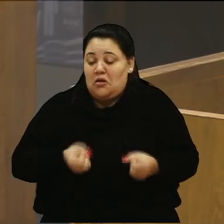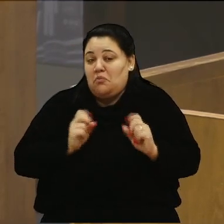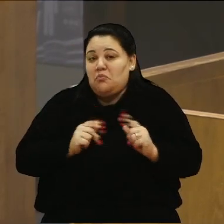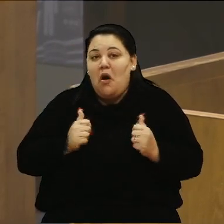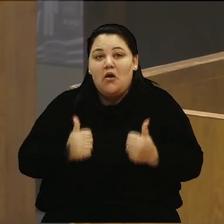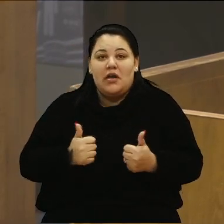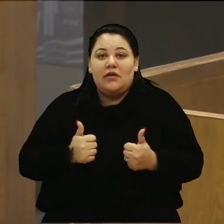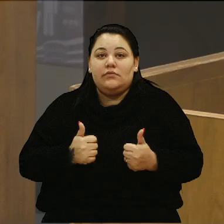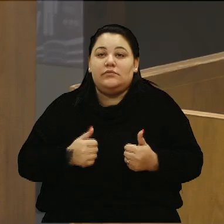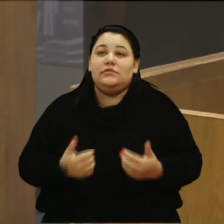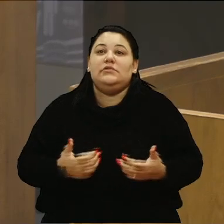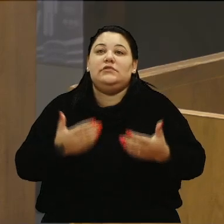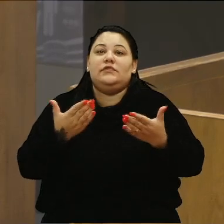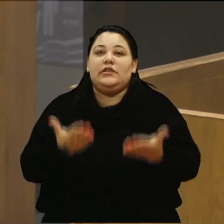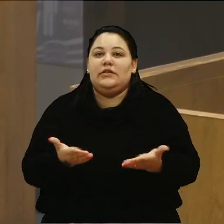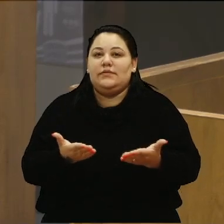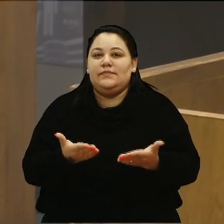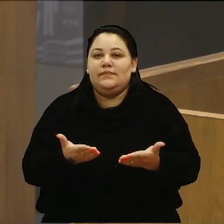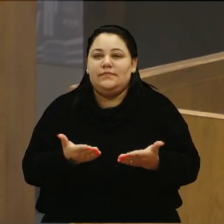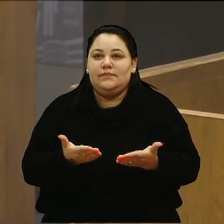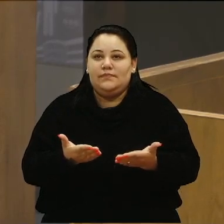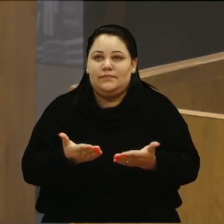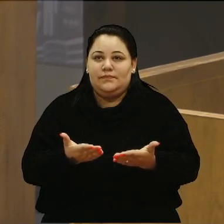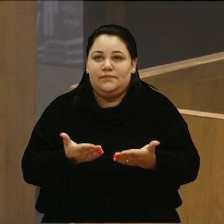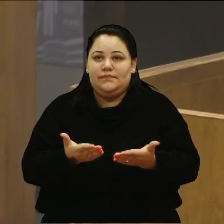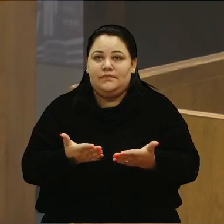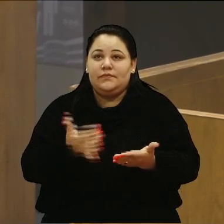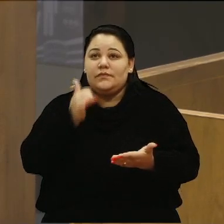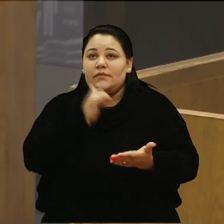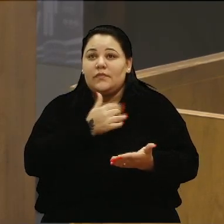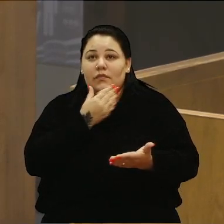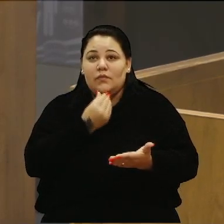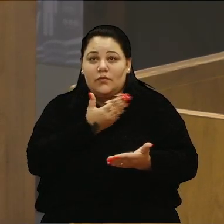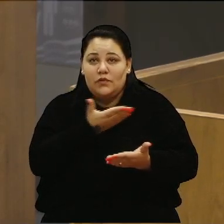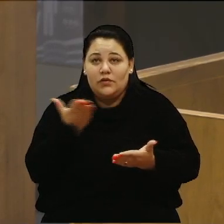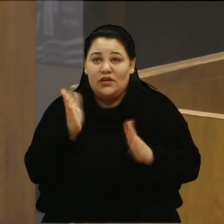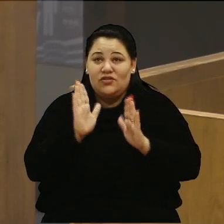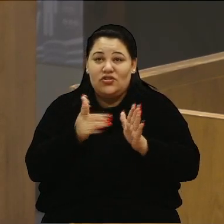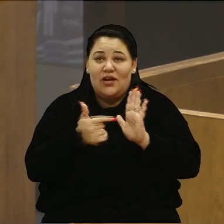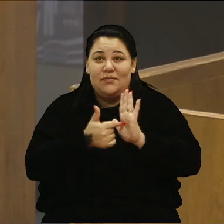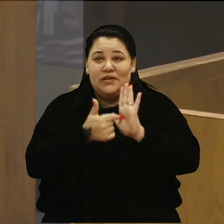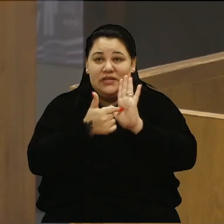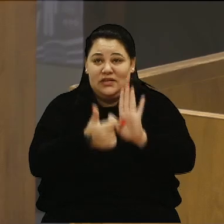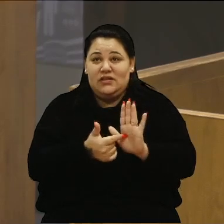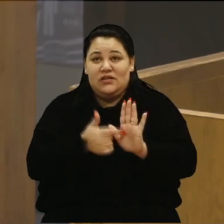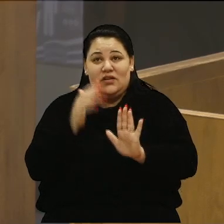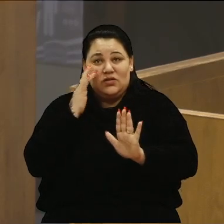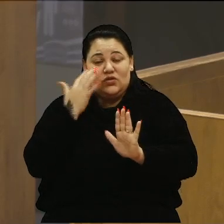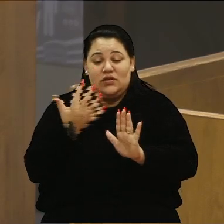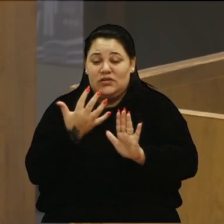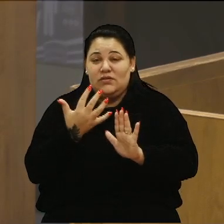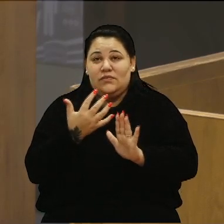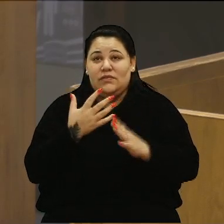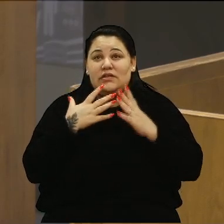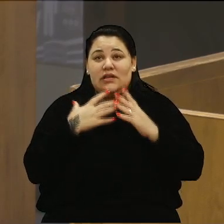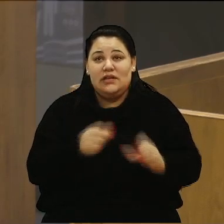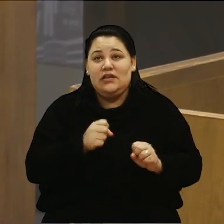eu trago. Senhoras e senhores, eu já apresentei solução para a Secretaria de